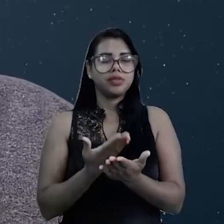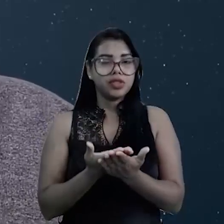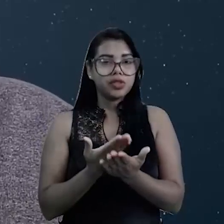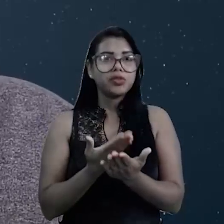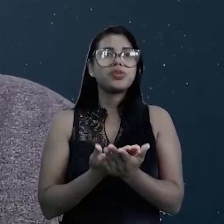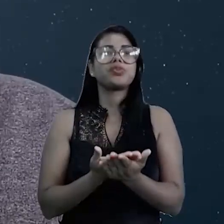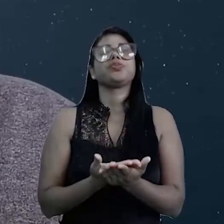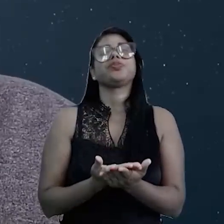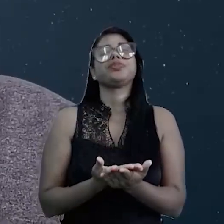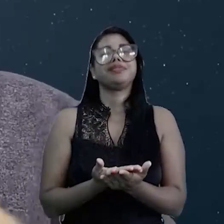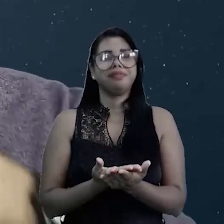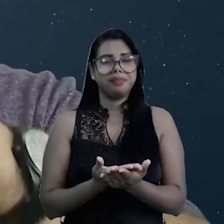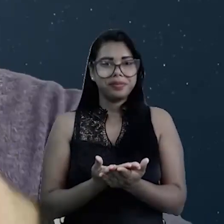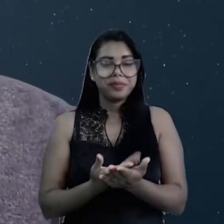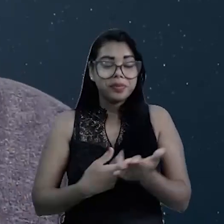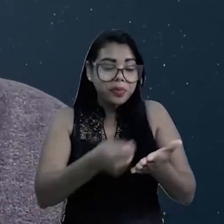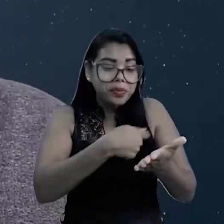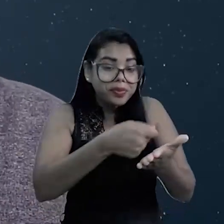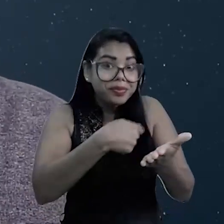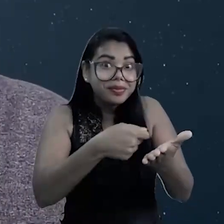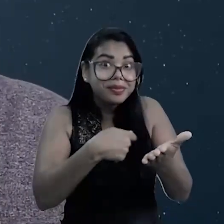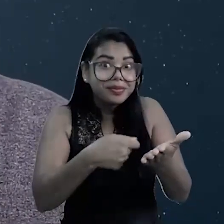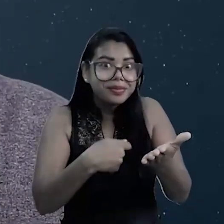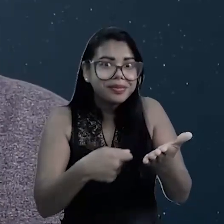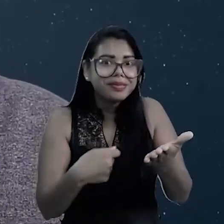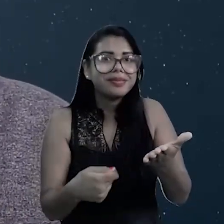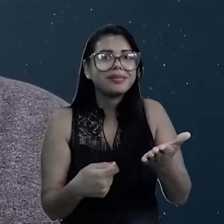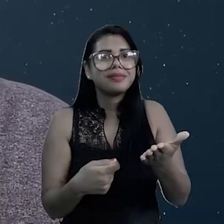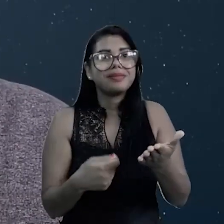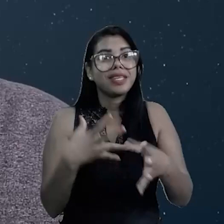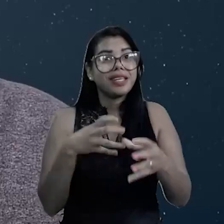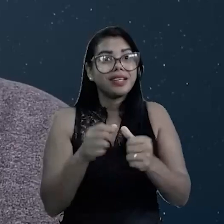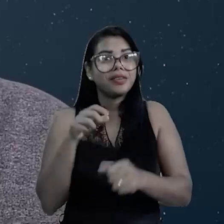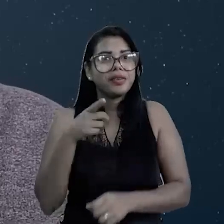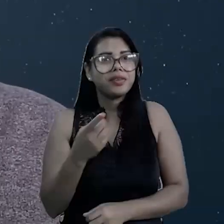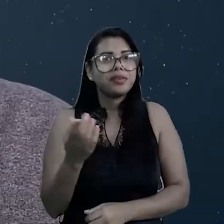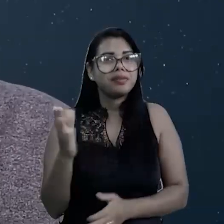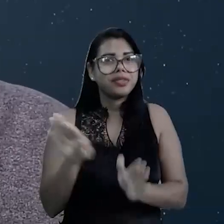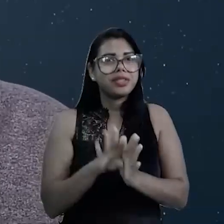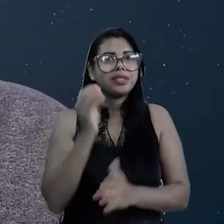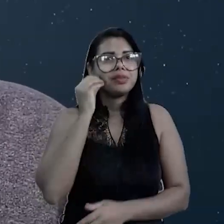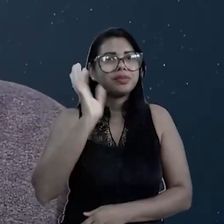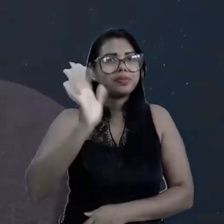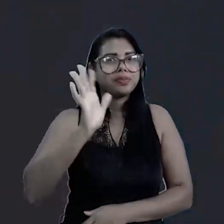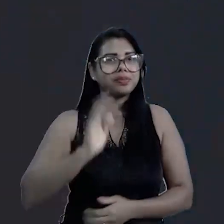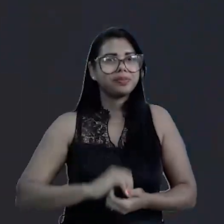escreve, que a nota 1000 vem aí. Um abraço.